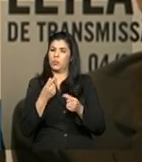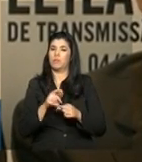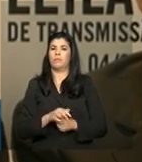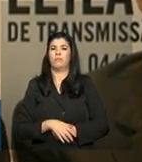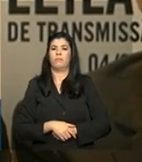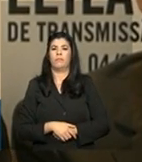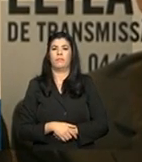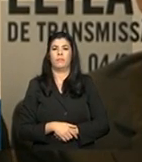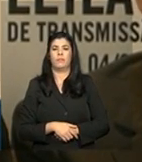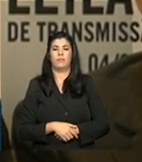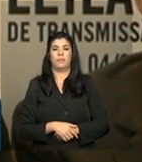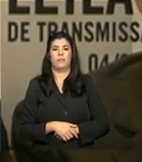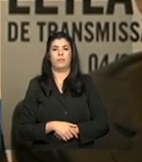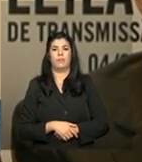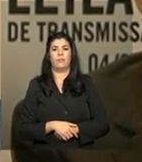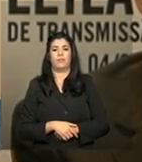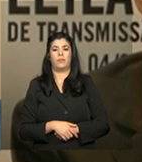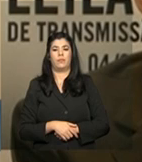condições.